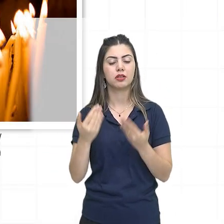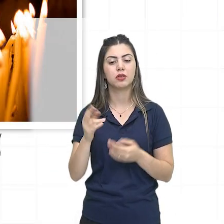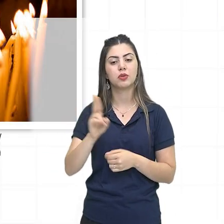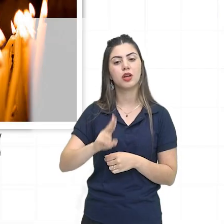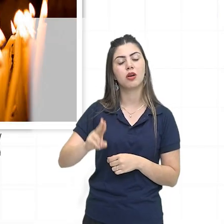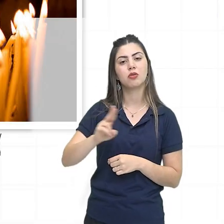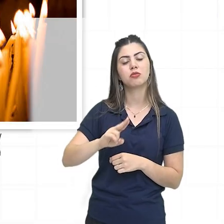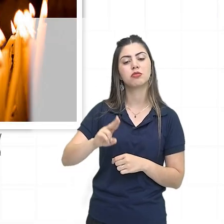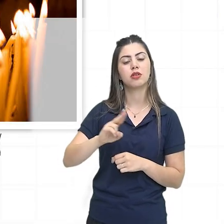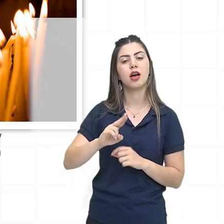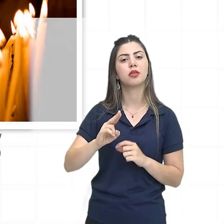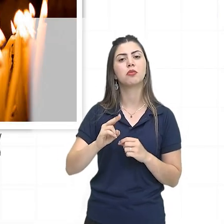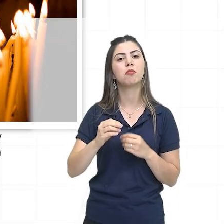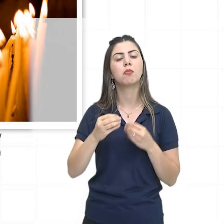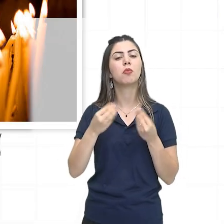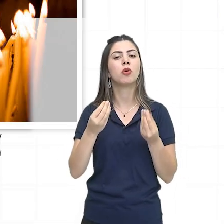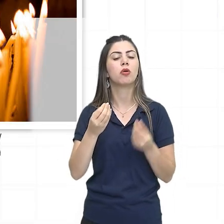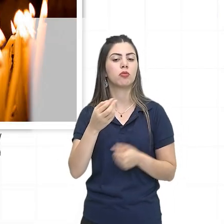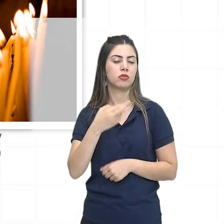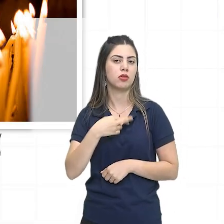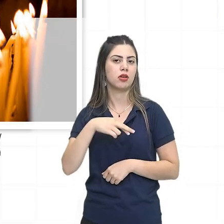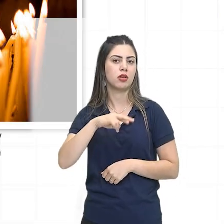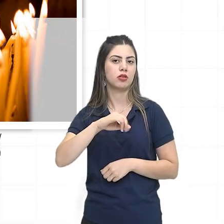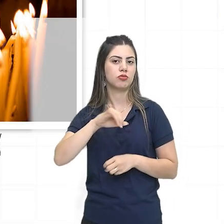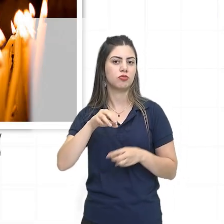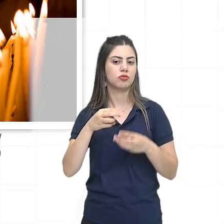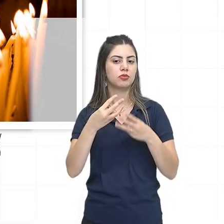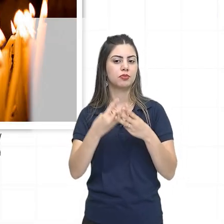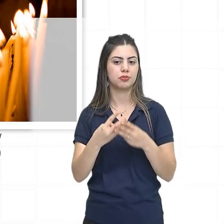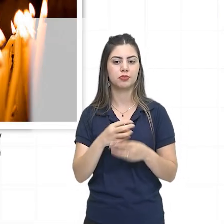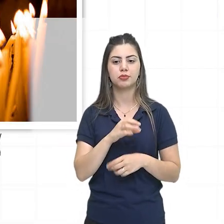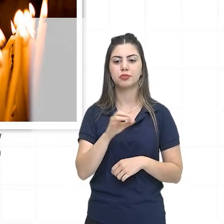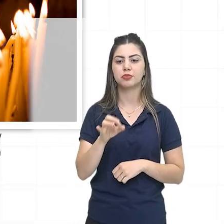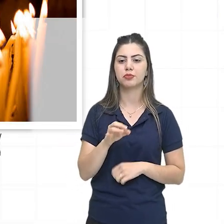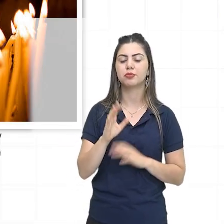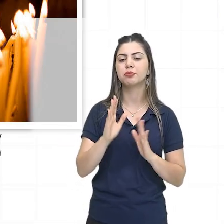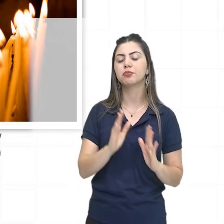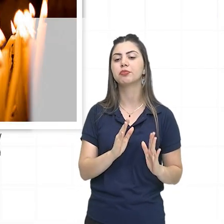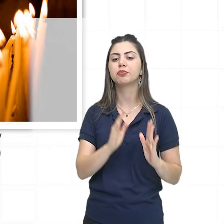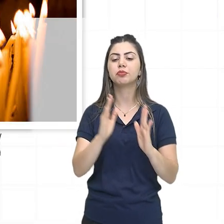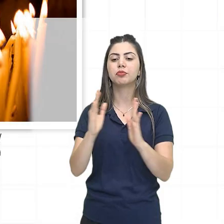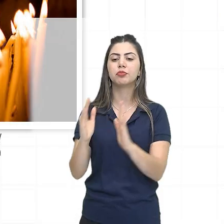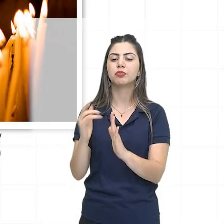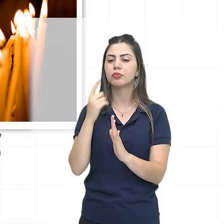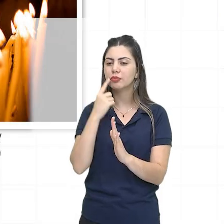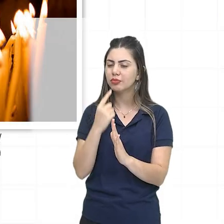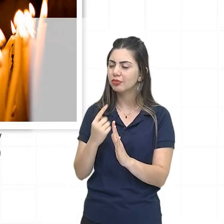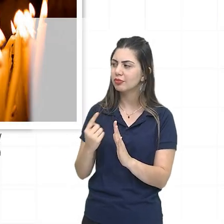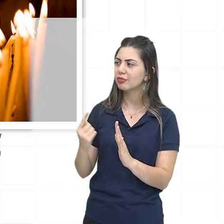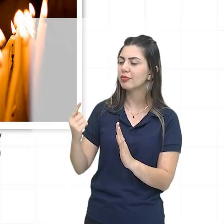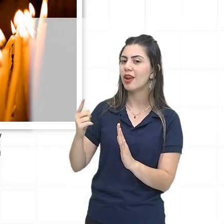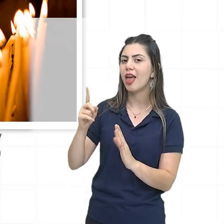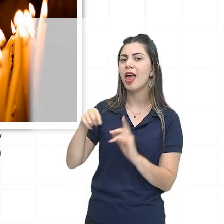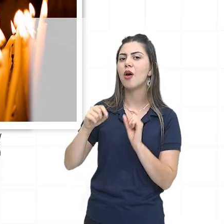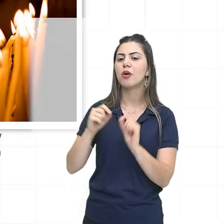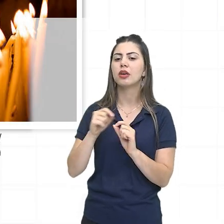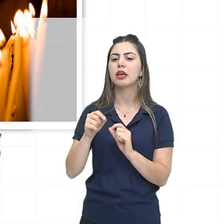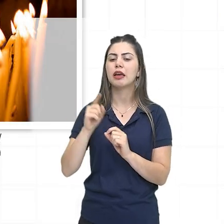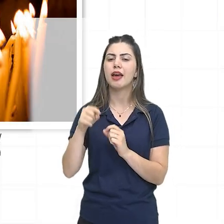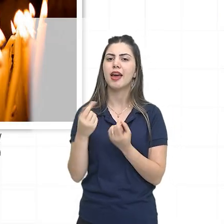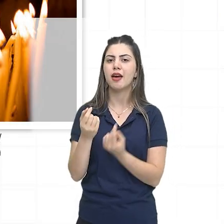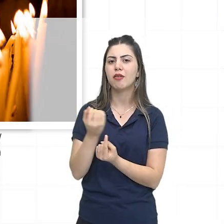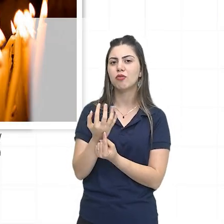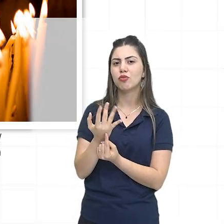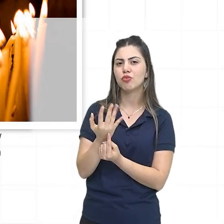usado dentro do judaísmo. E por outro lado, estamos vendo aí o símbolo da vela